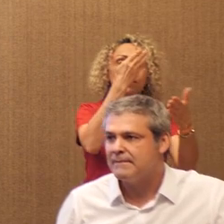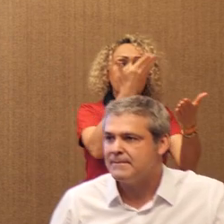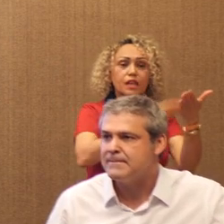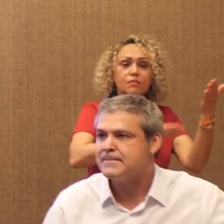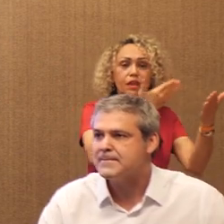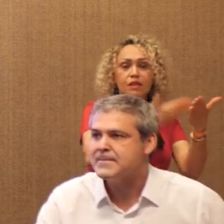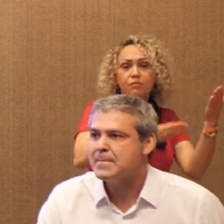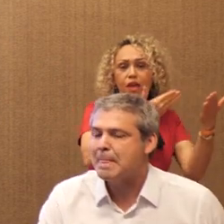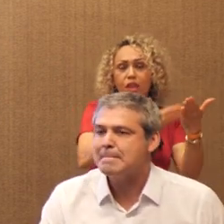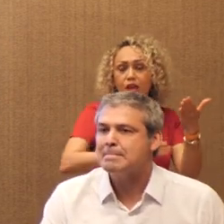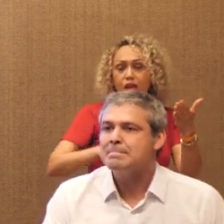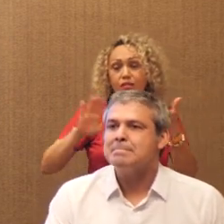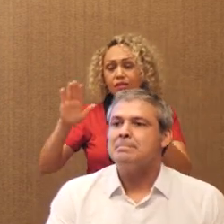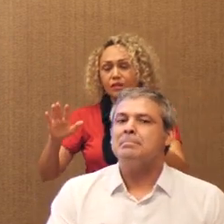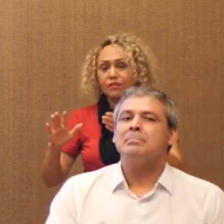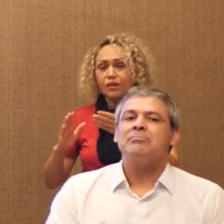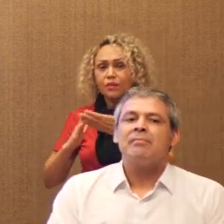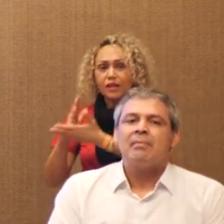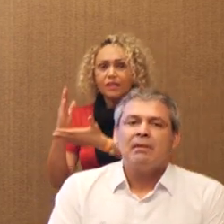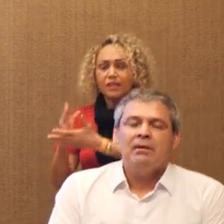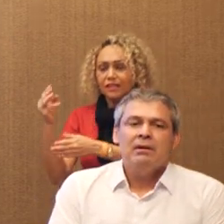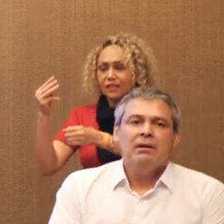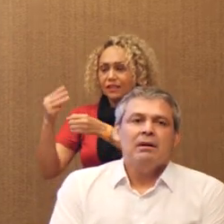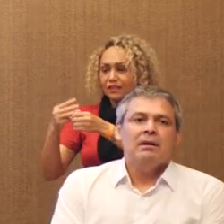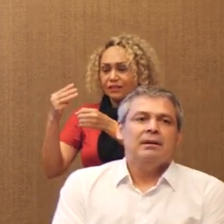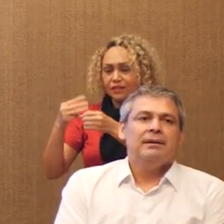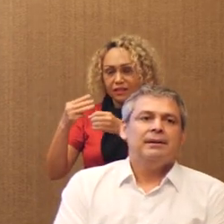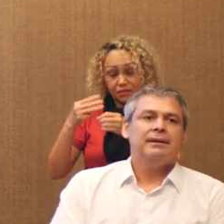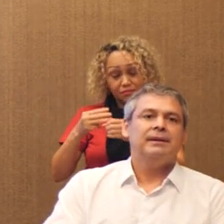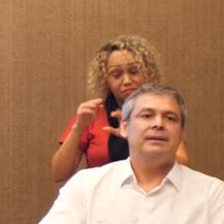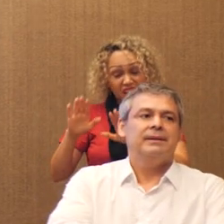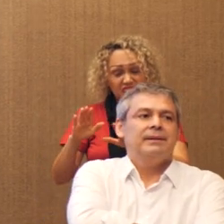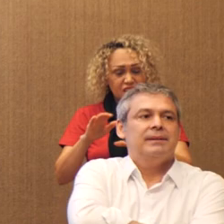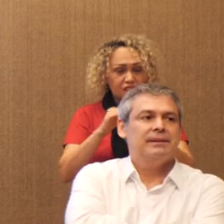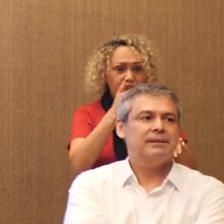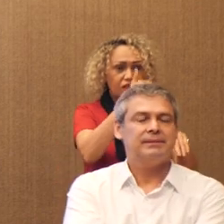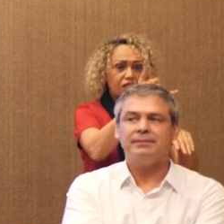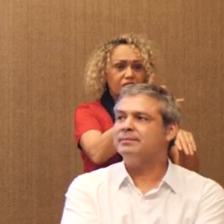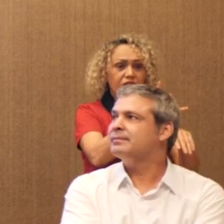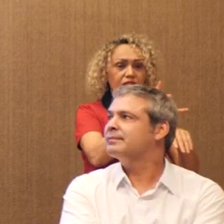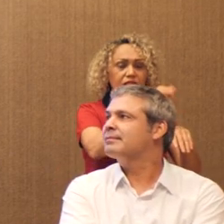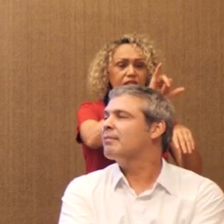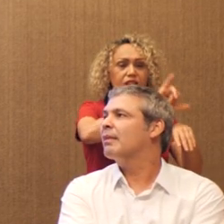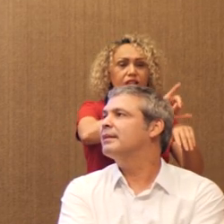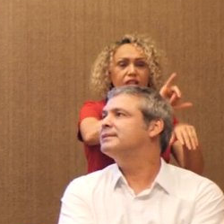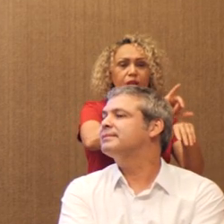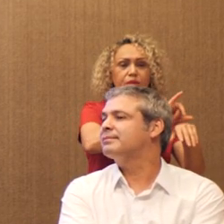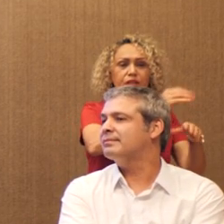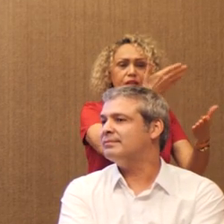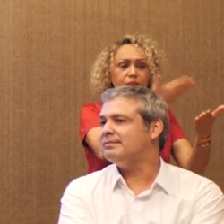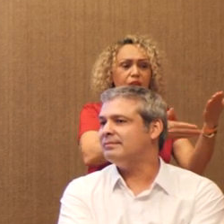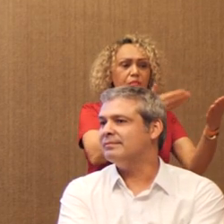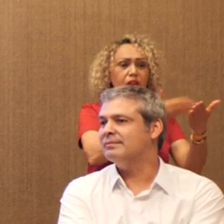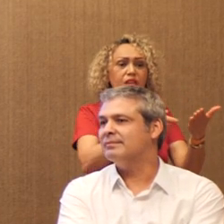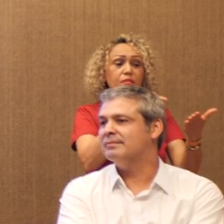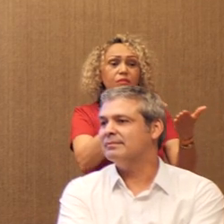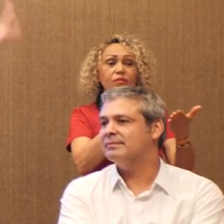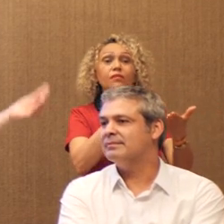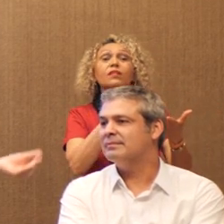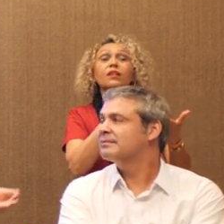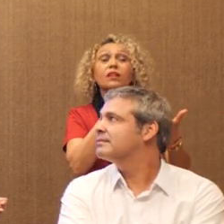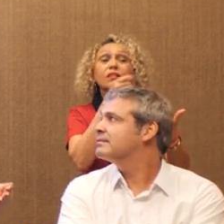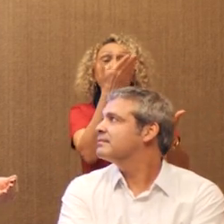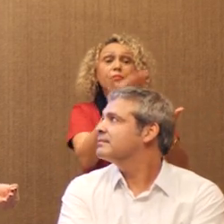importantes também na política nacional. Mas ao perdermos capitais, nós perdemos influência política